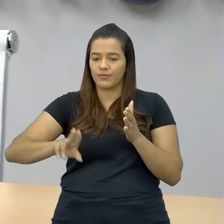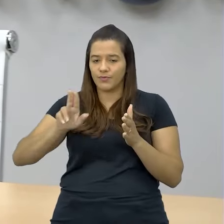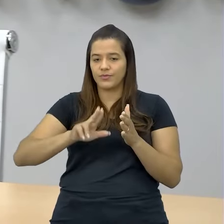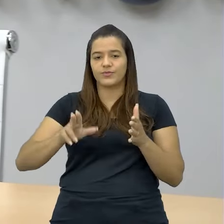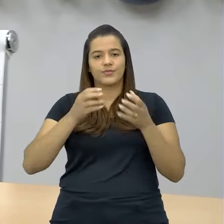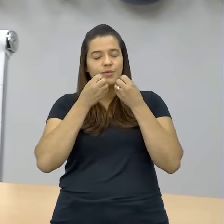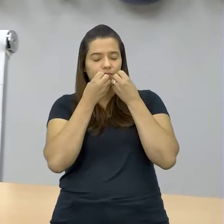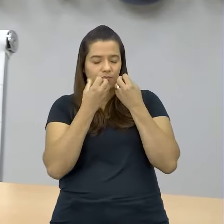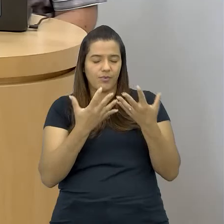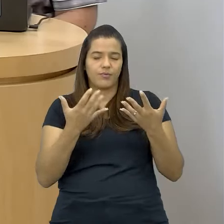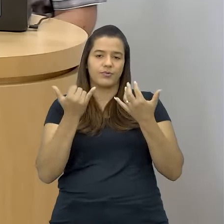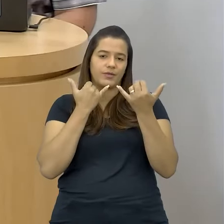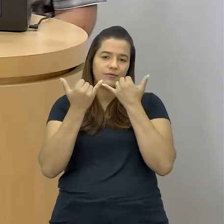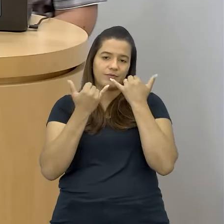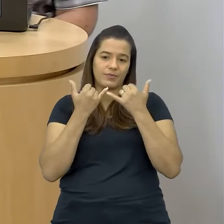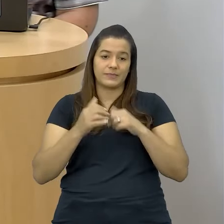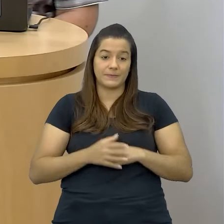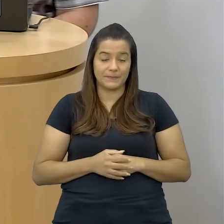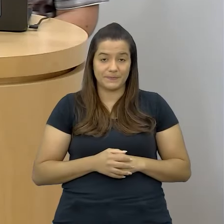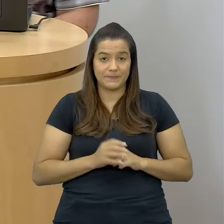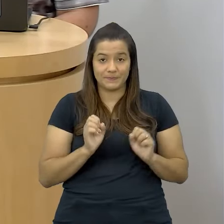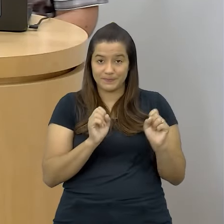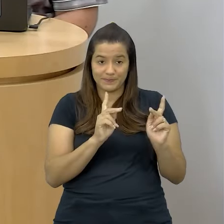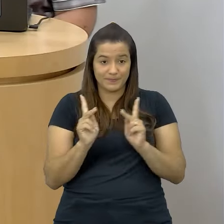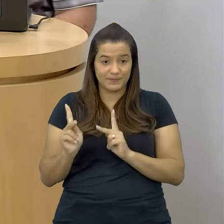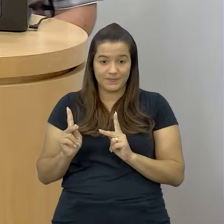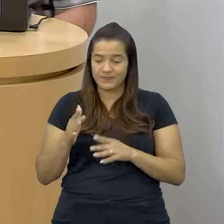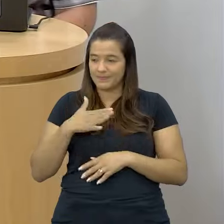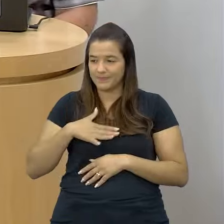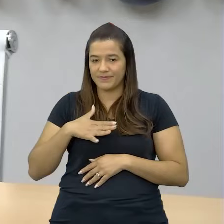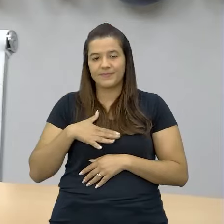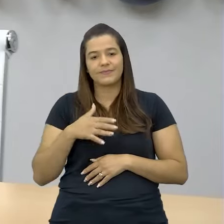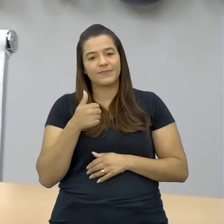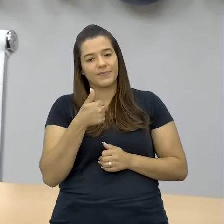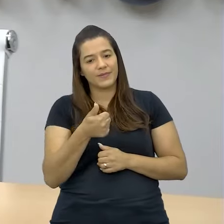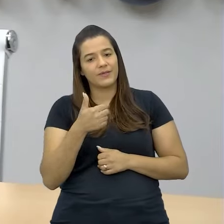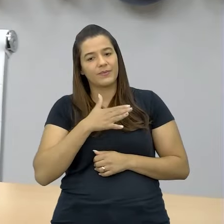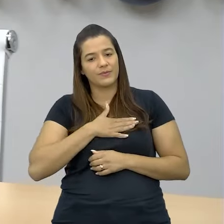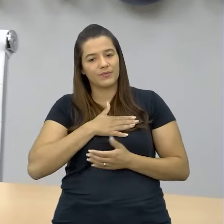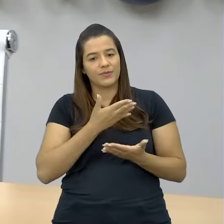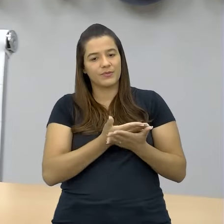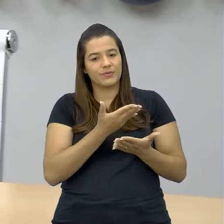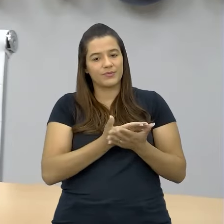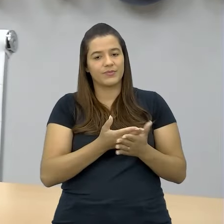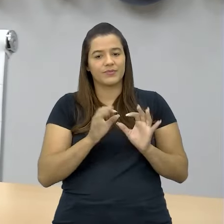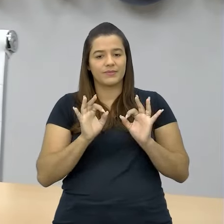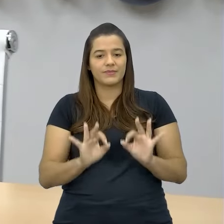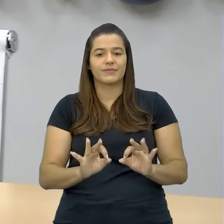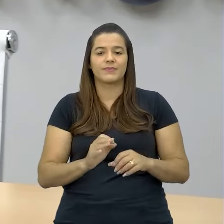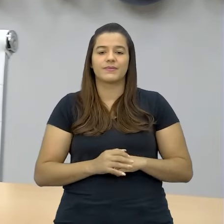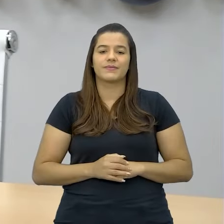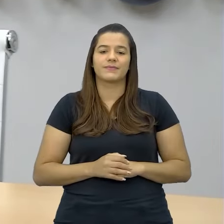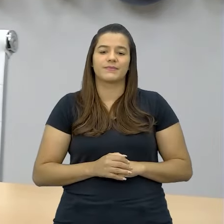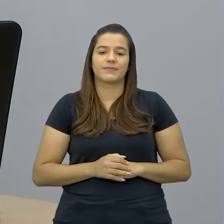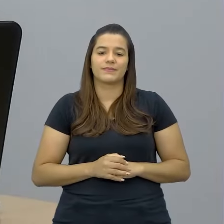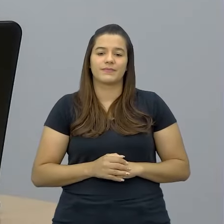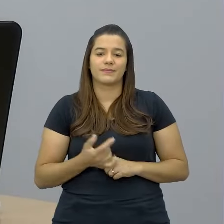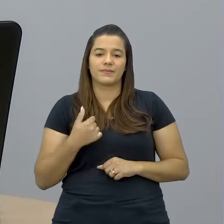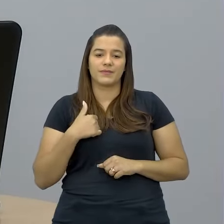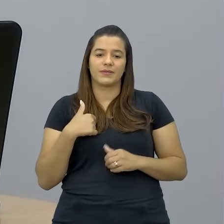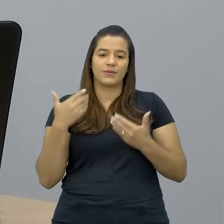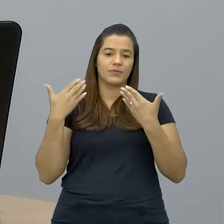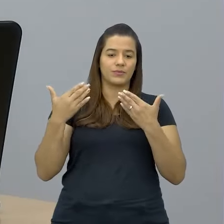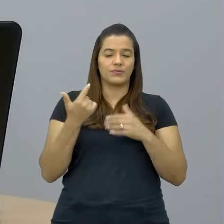nossas informações, pelo menos, tá bom, Renan? Fica tranquila. O professor gosta de estudar, tenha certeza disso. Com certeza, isso eu não tenho